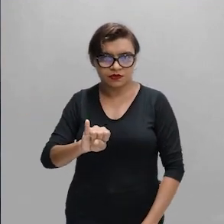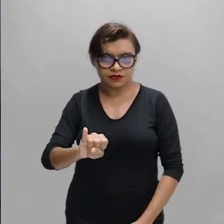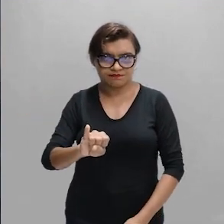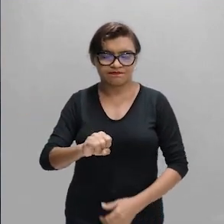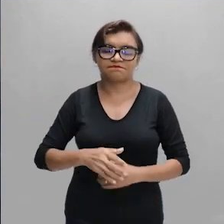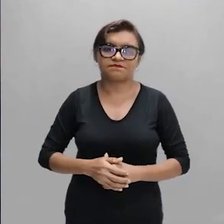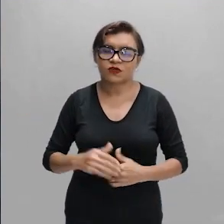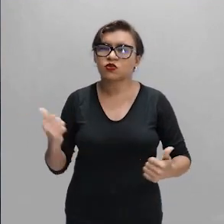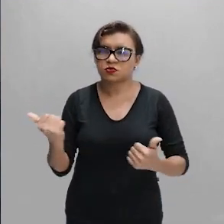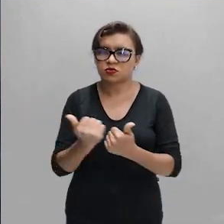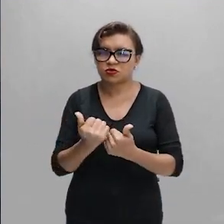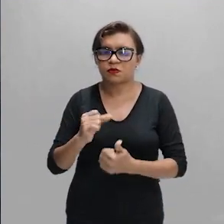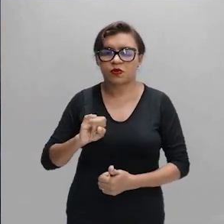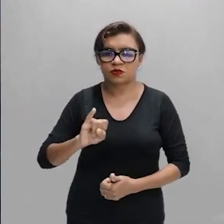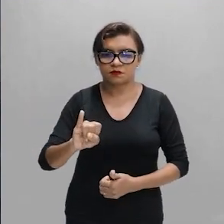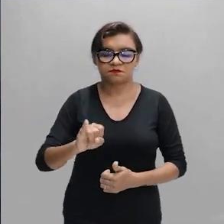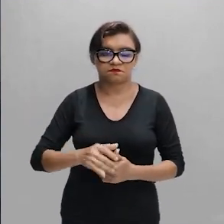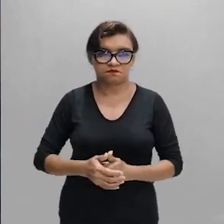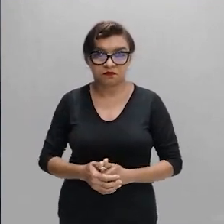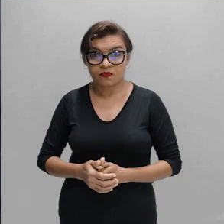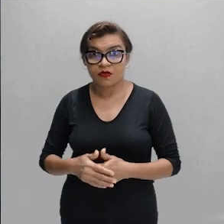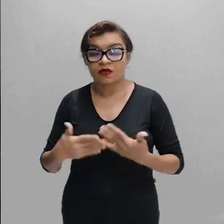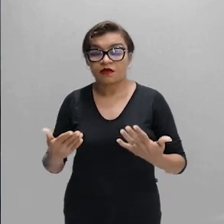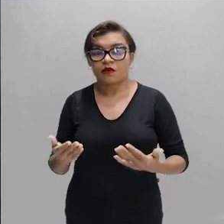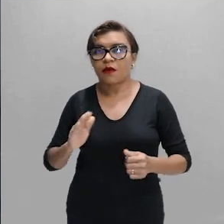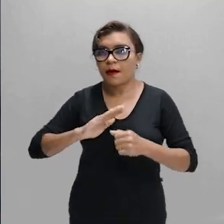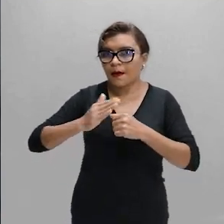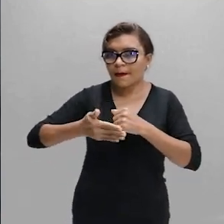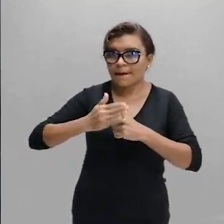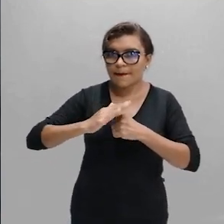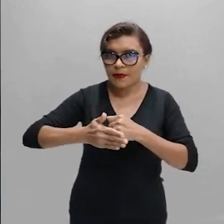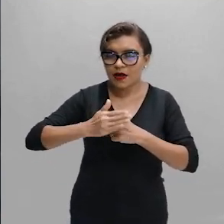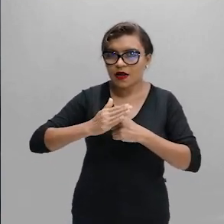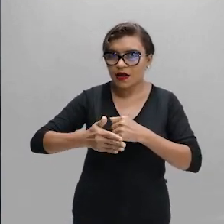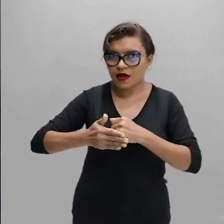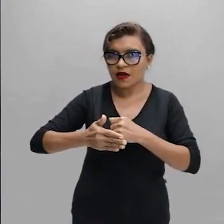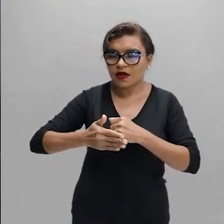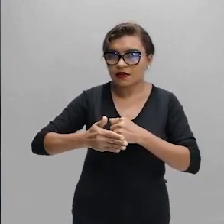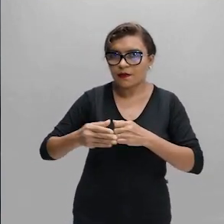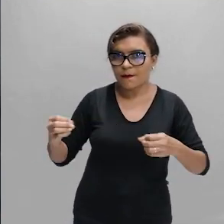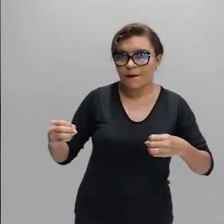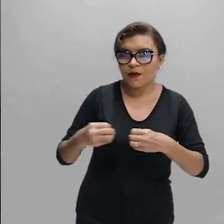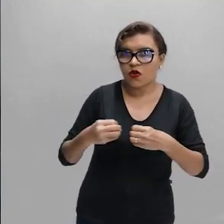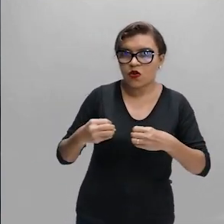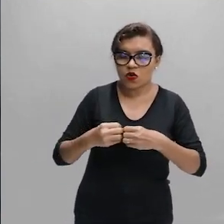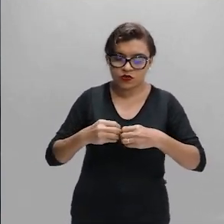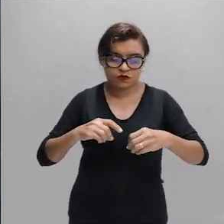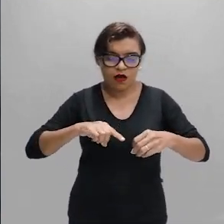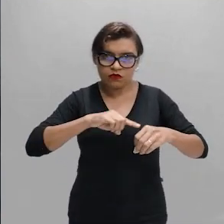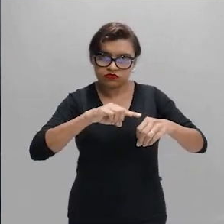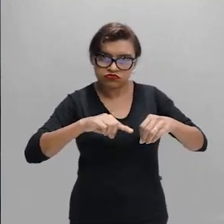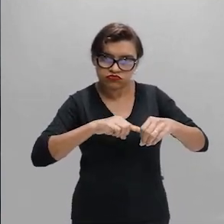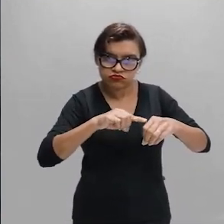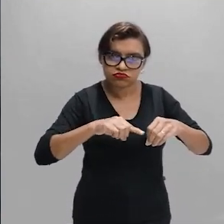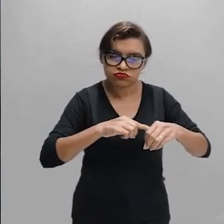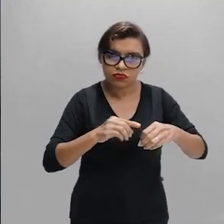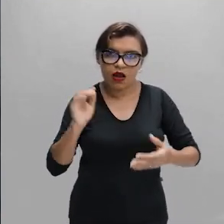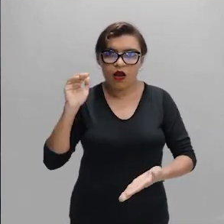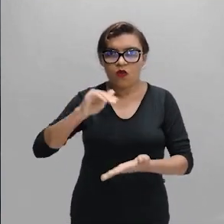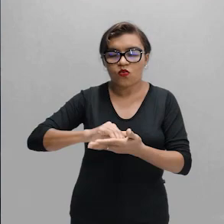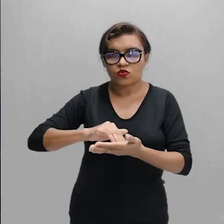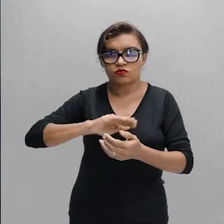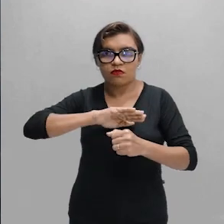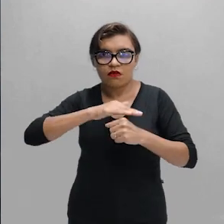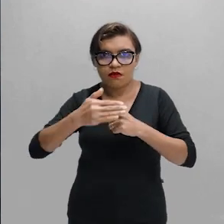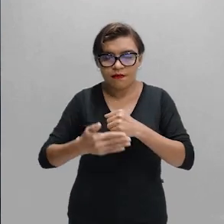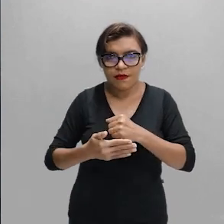o seguinte, independente das camadas anteriores, as camadas que estão mais próximas do núcleo, ok? A última camada, que é a camada